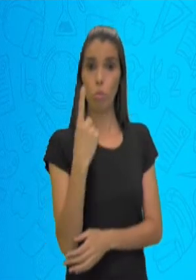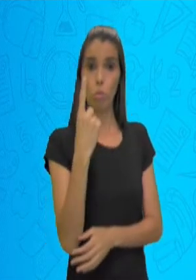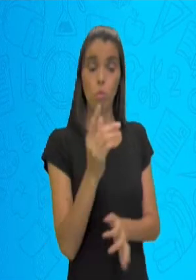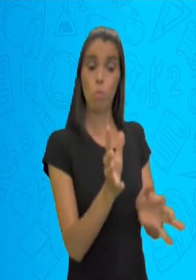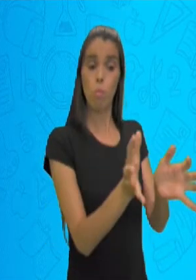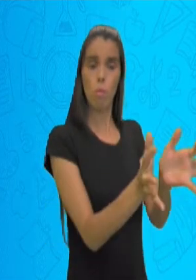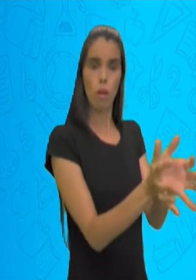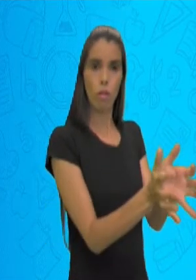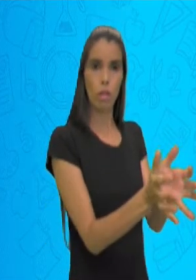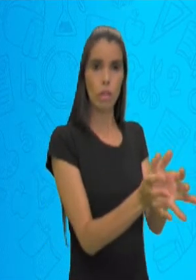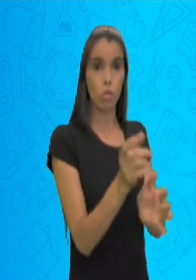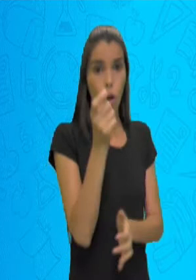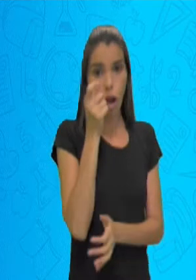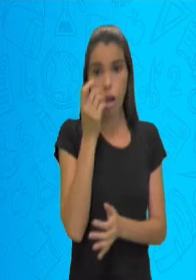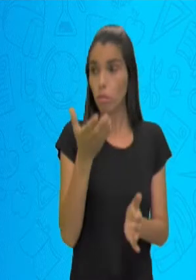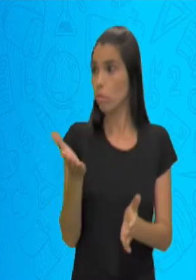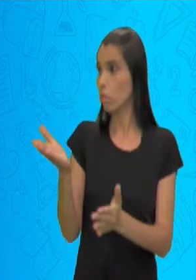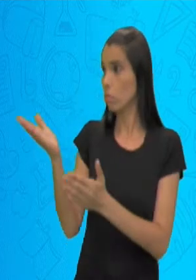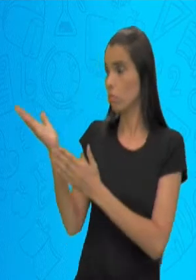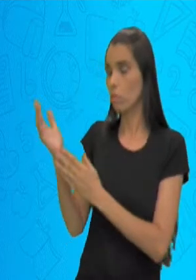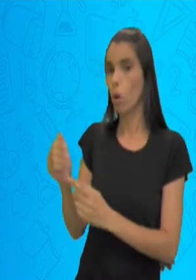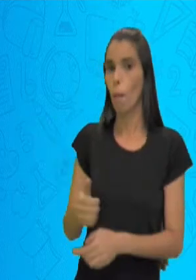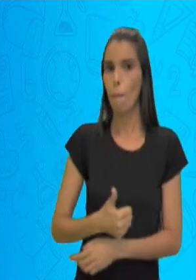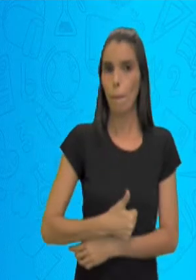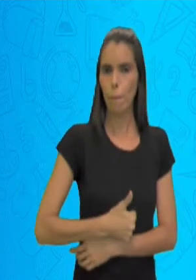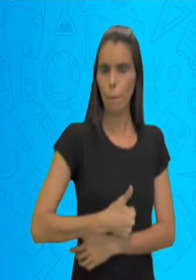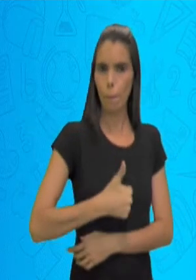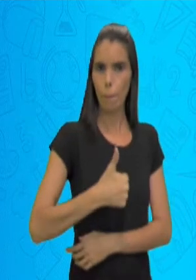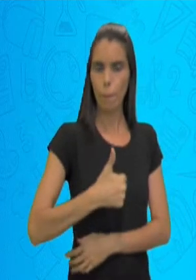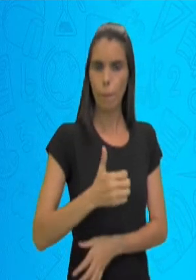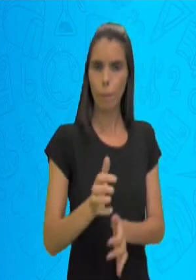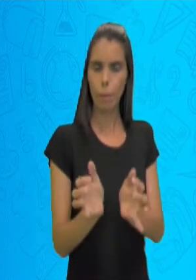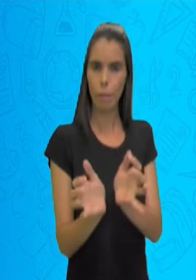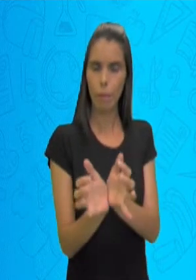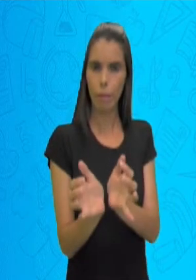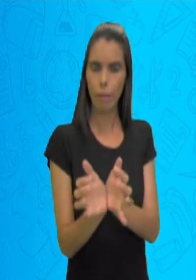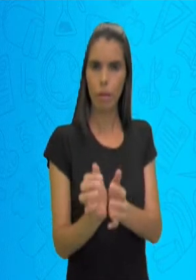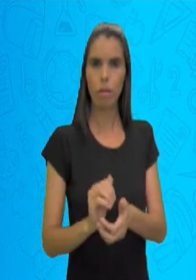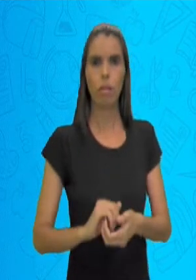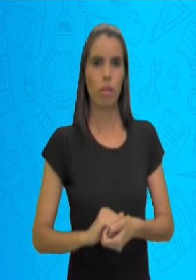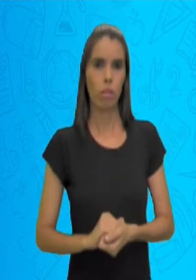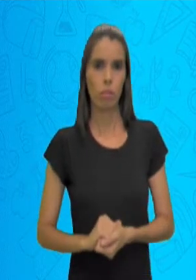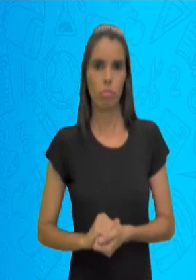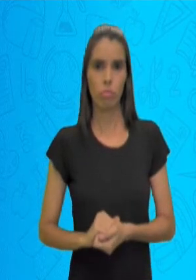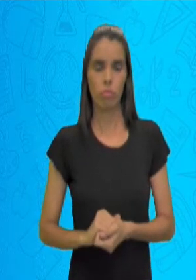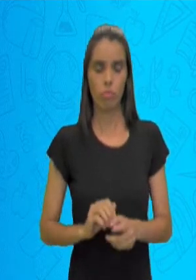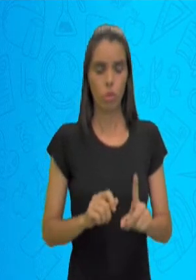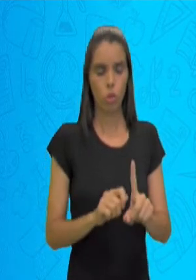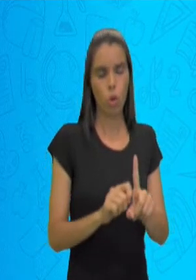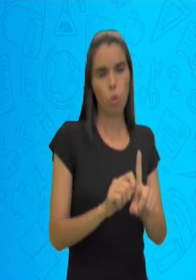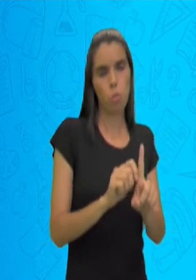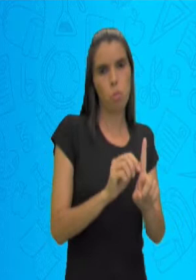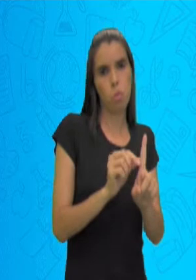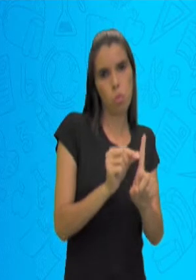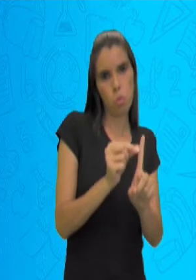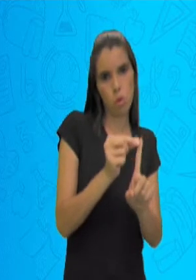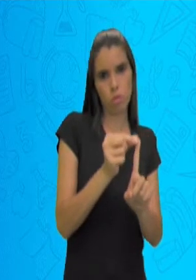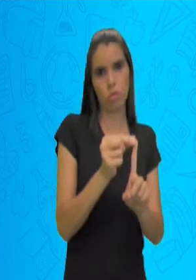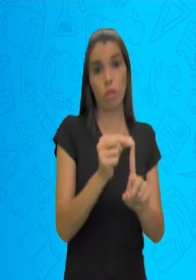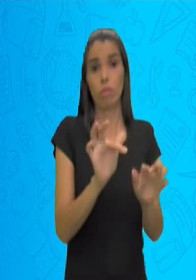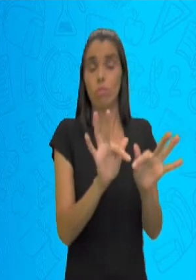no quadro. A primeira classe, como nós já falamos, é a classe das unidades simples.